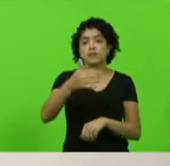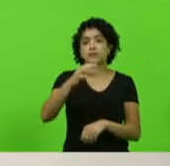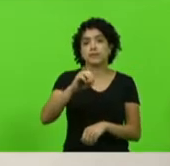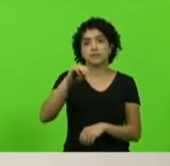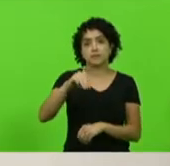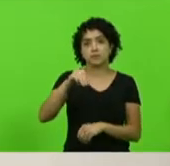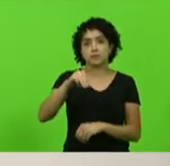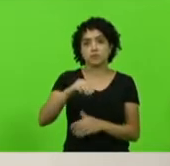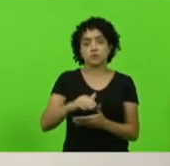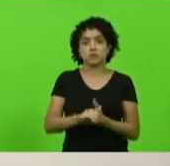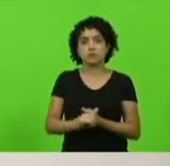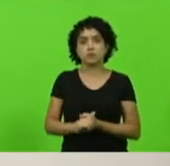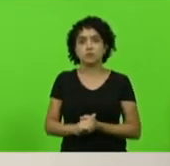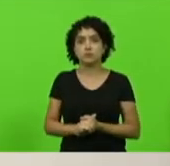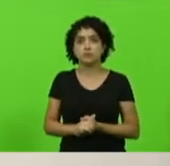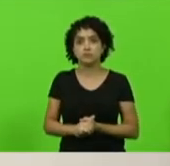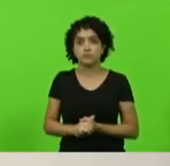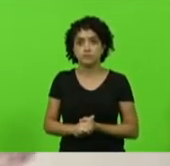minutos.